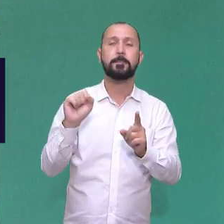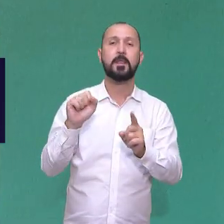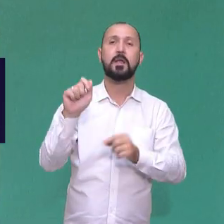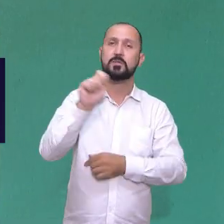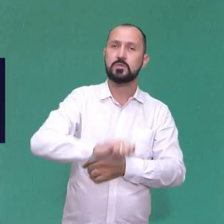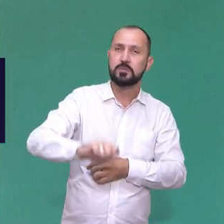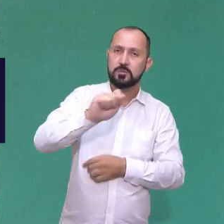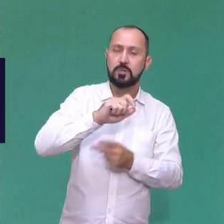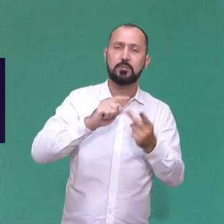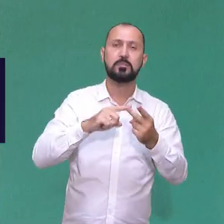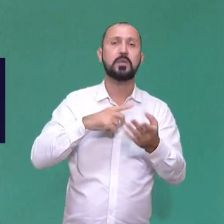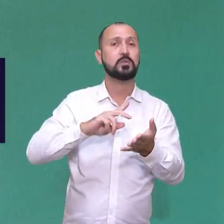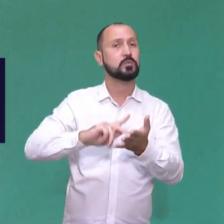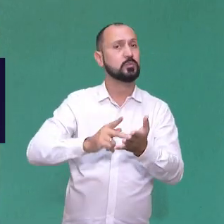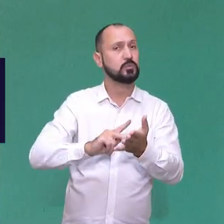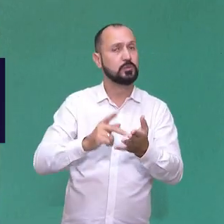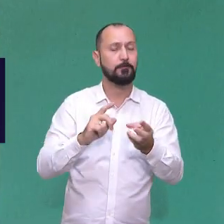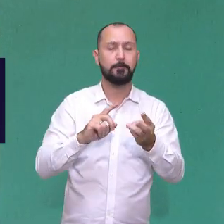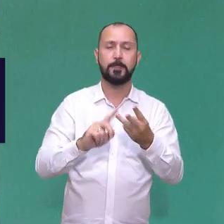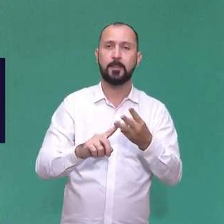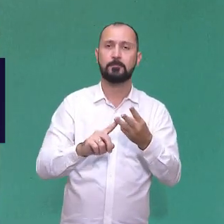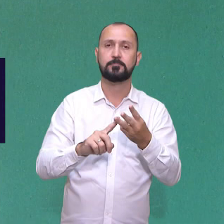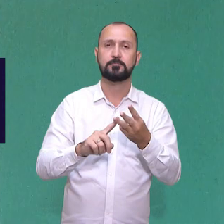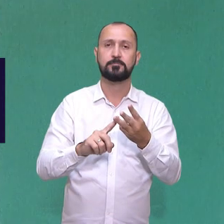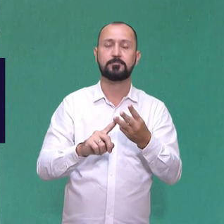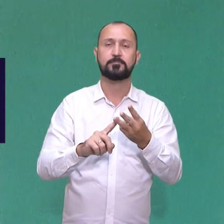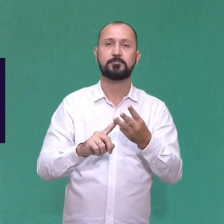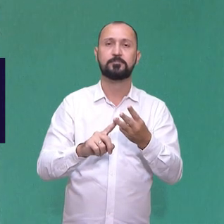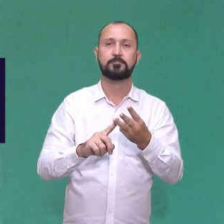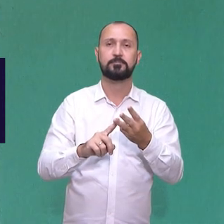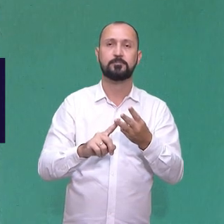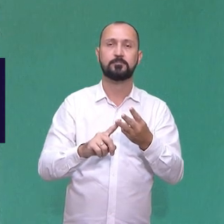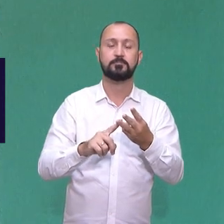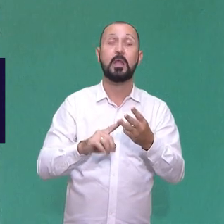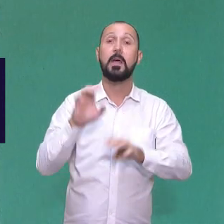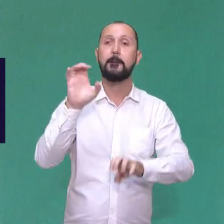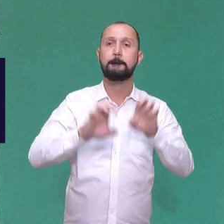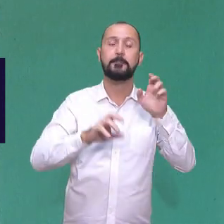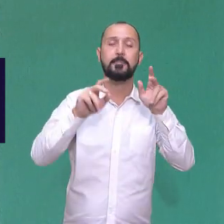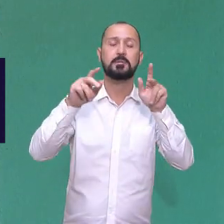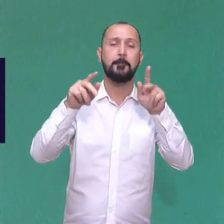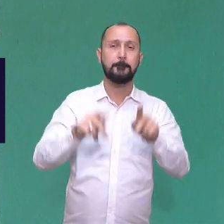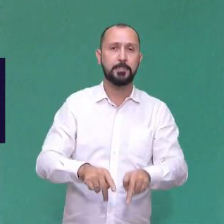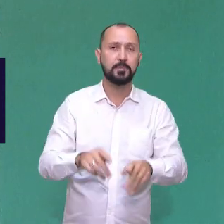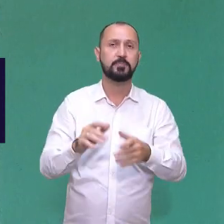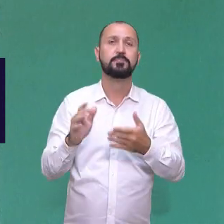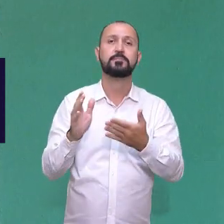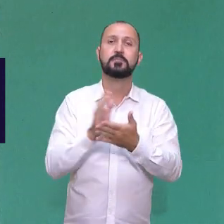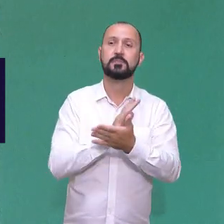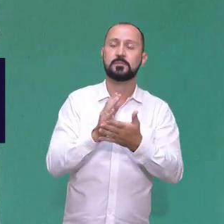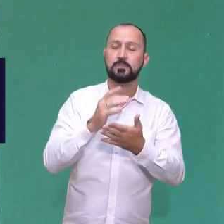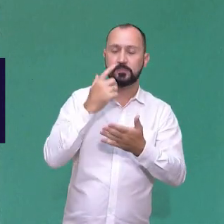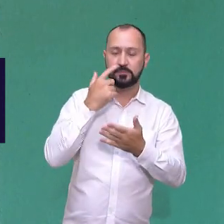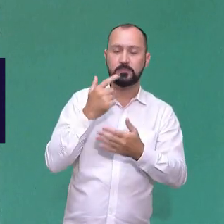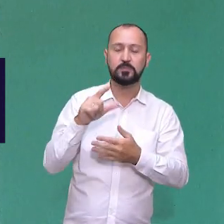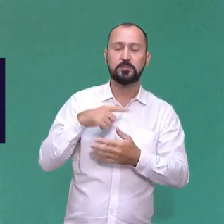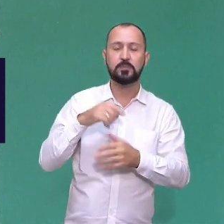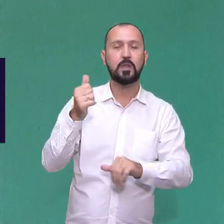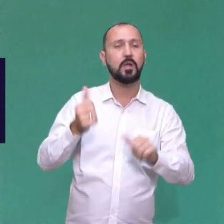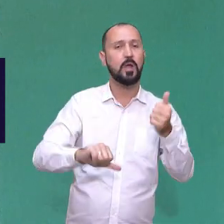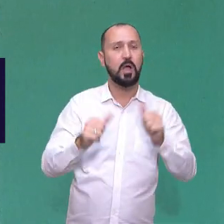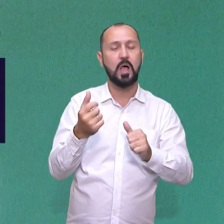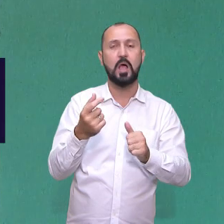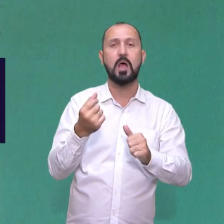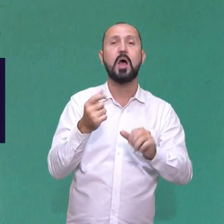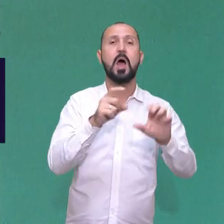que analisam, né? Você tem as associações, você tem os sindicatos, você tem mesmo empresas